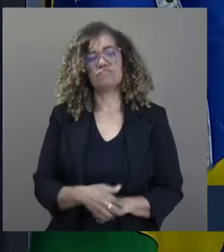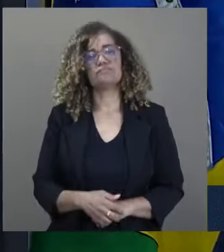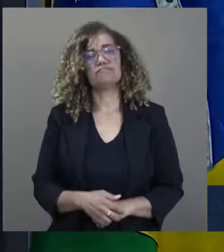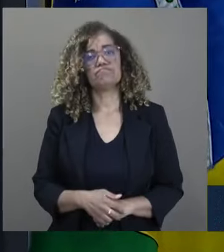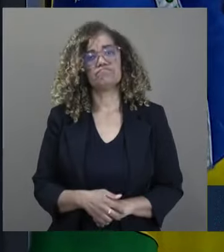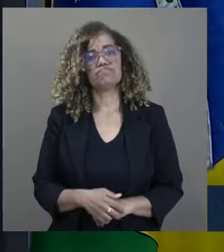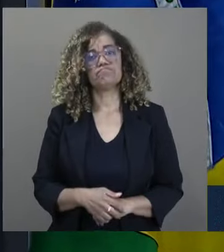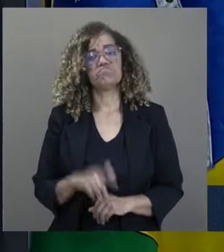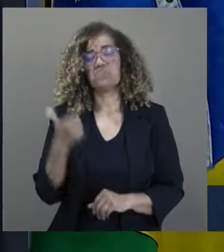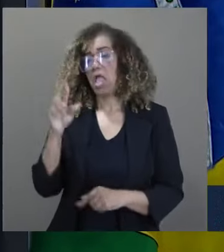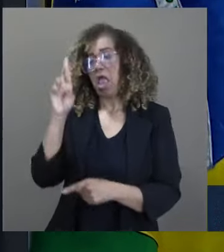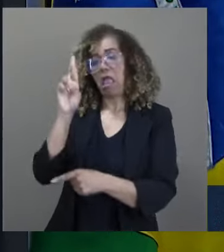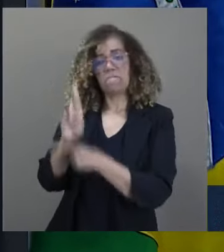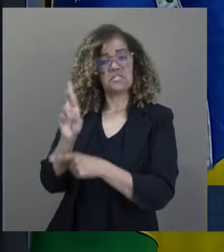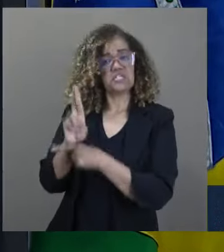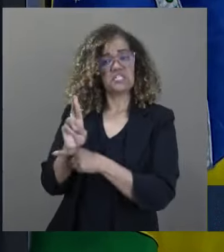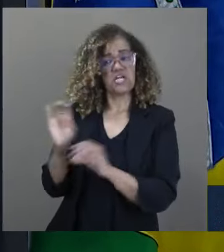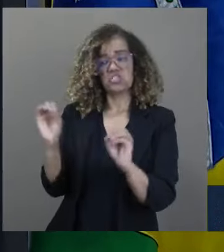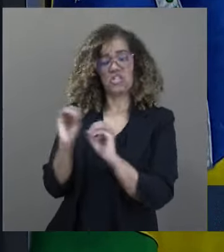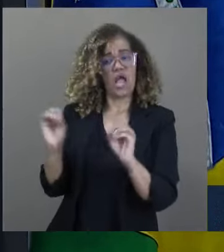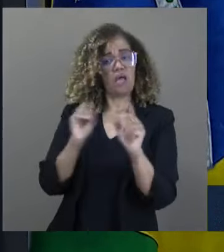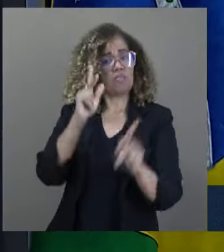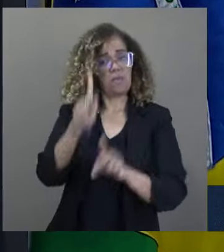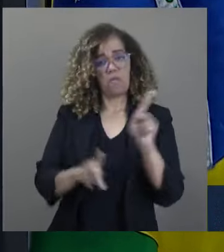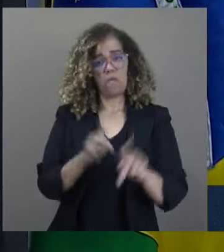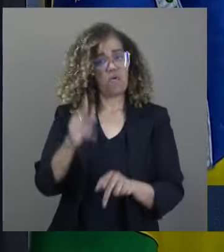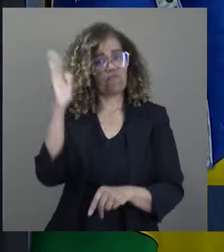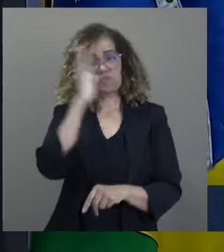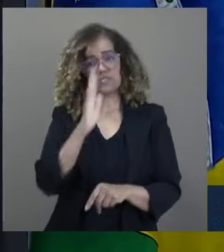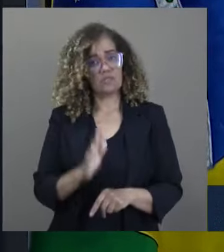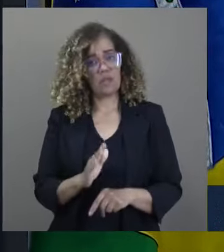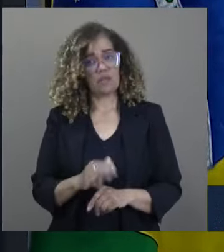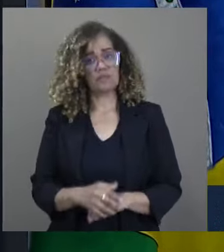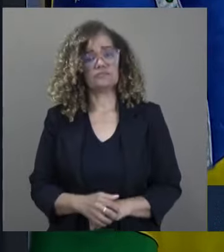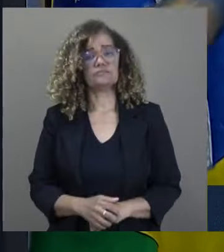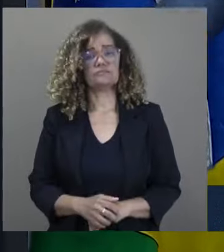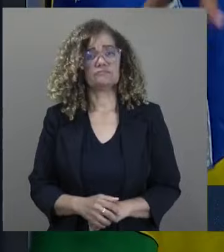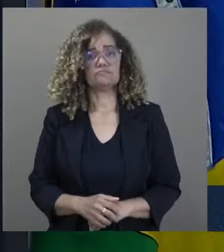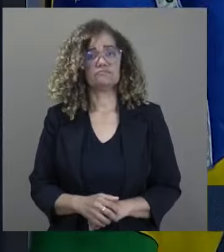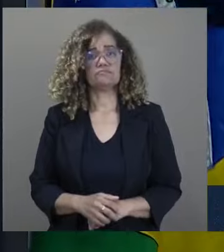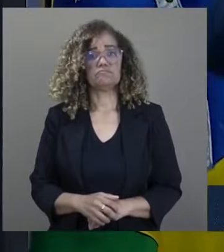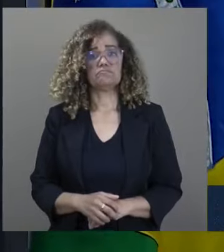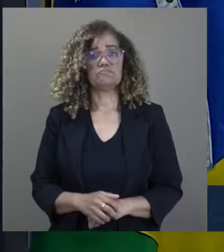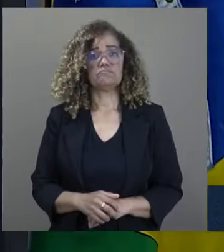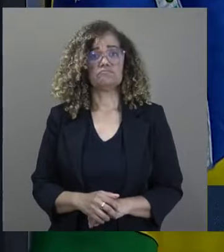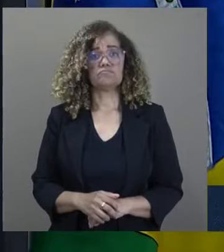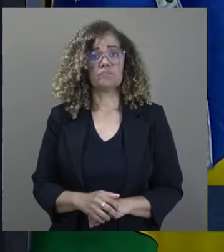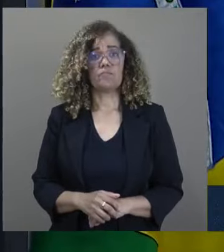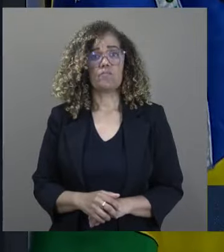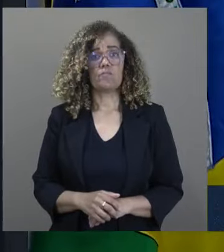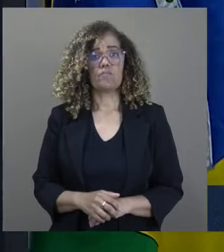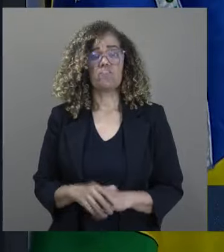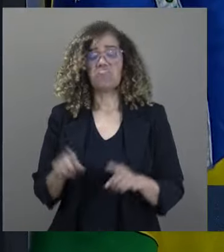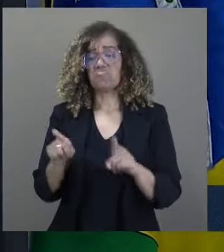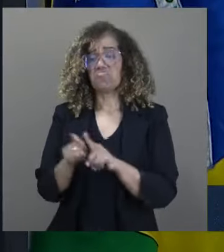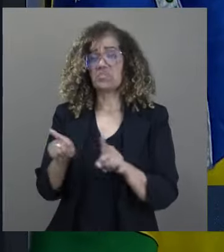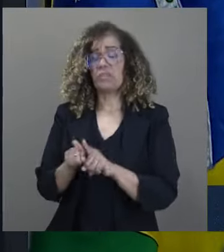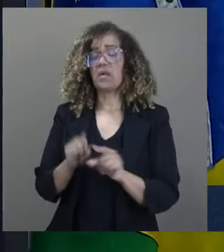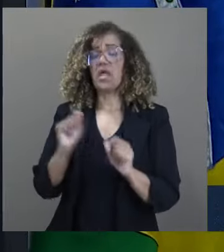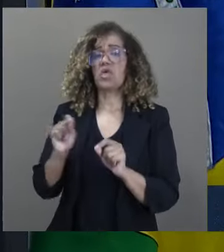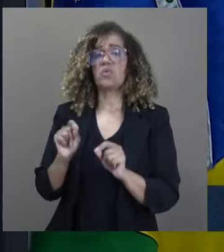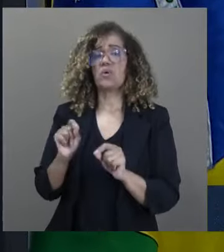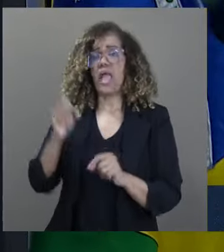não representamos o povo brasileiro, que nos omitimos com relação a